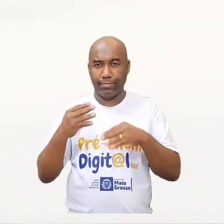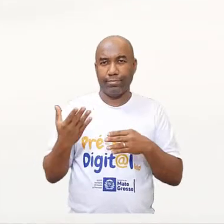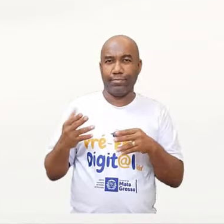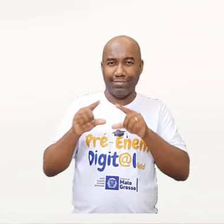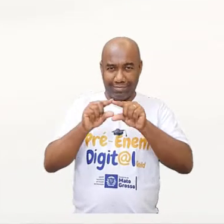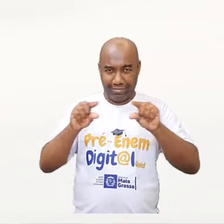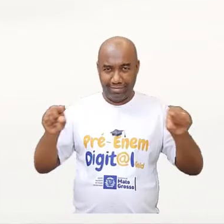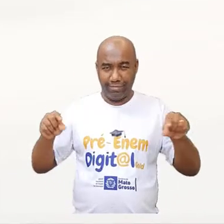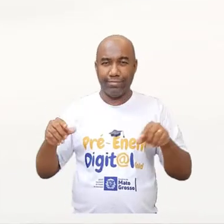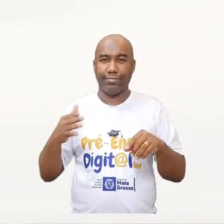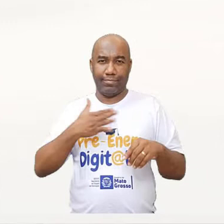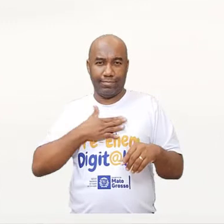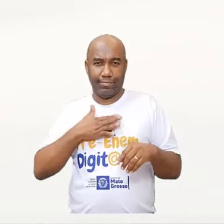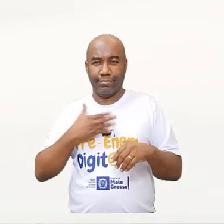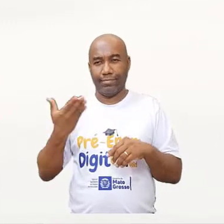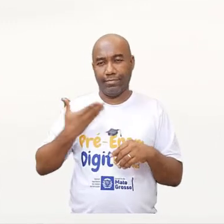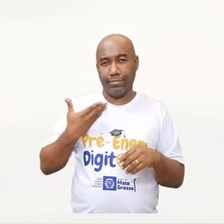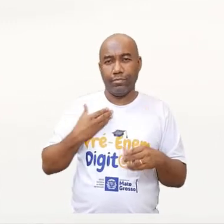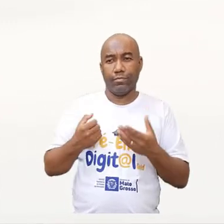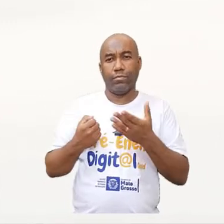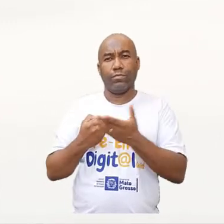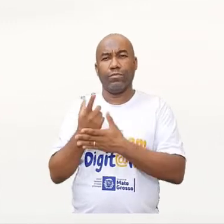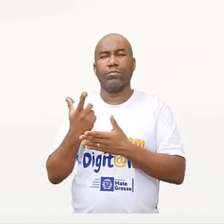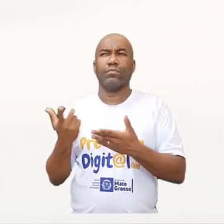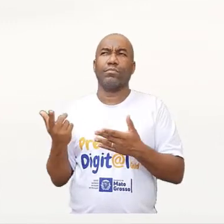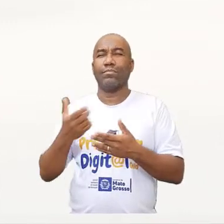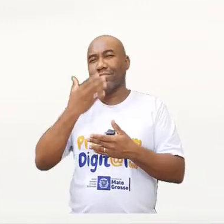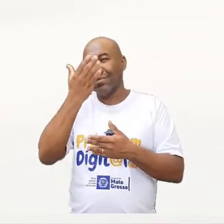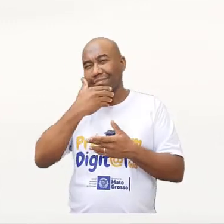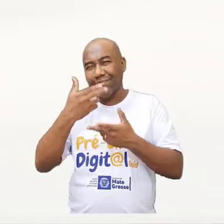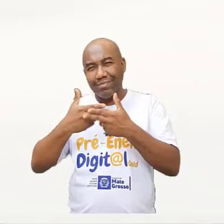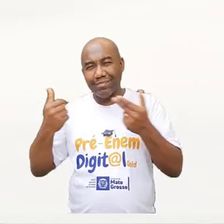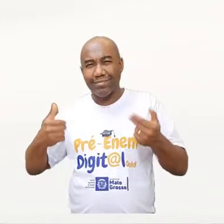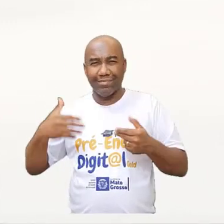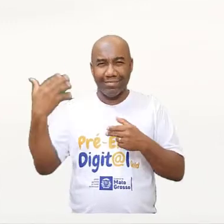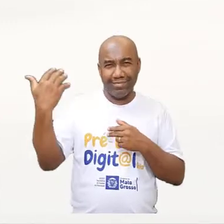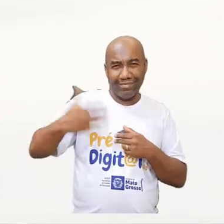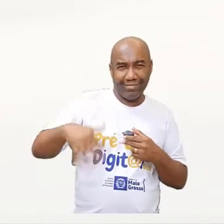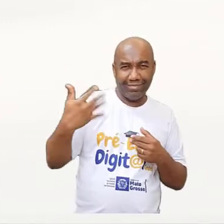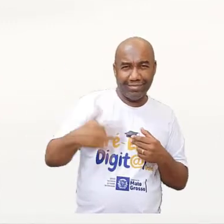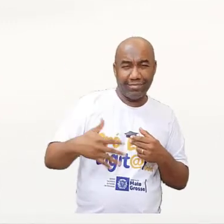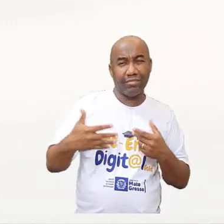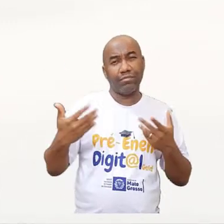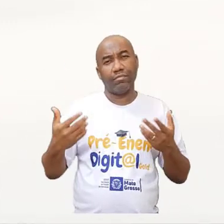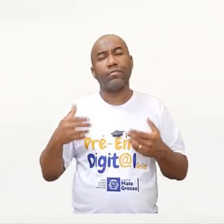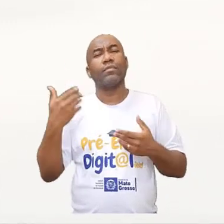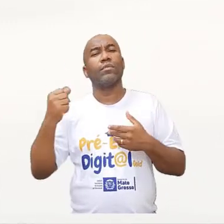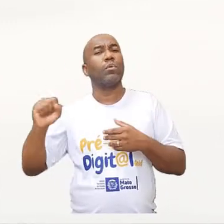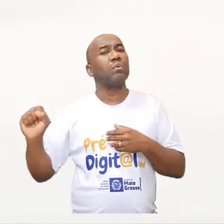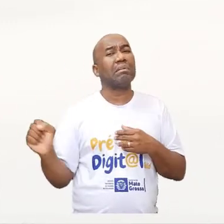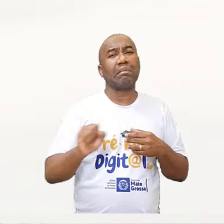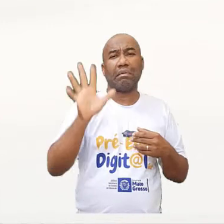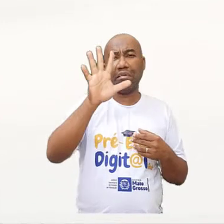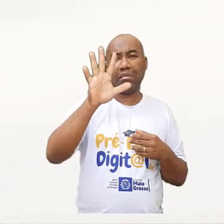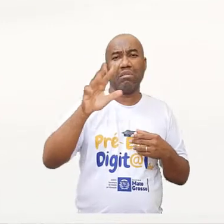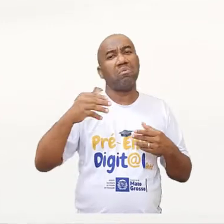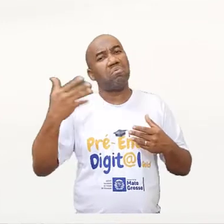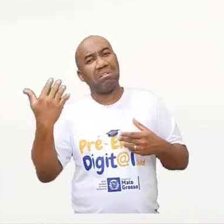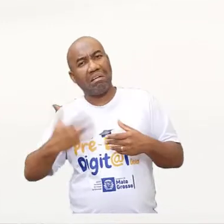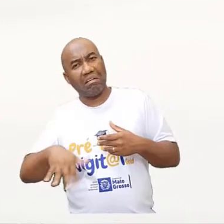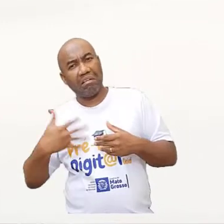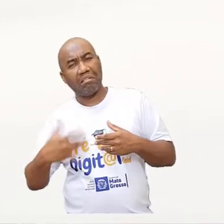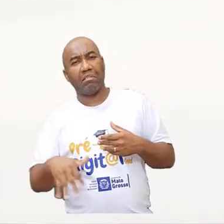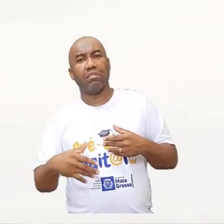compram frutas caras. Quando eu falo frutas caras, você vai pensar